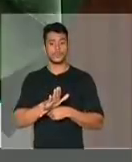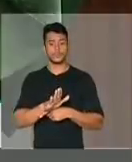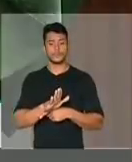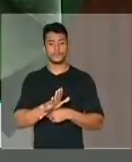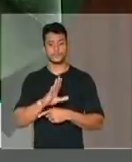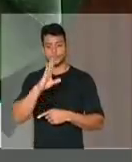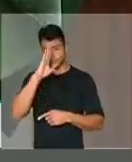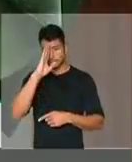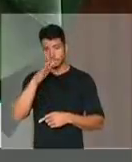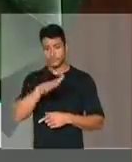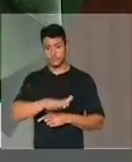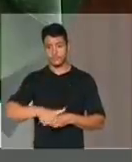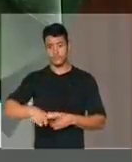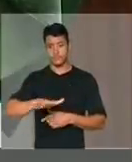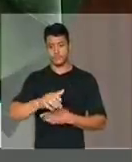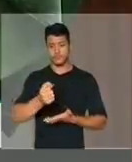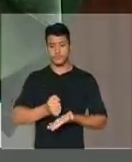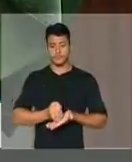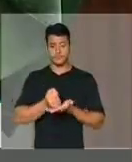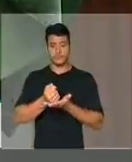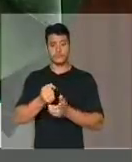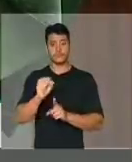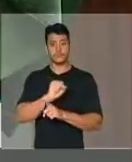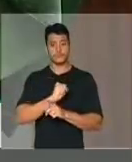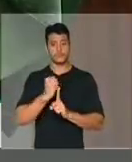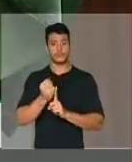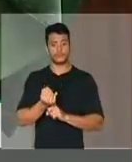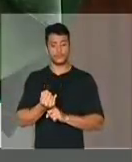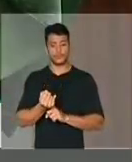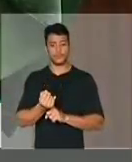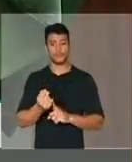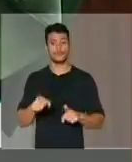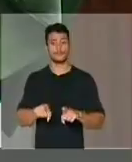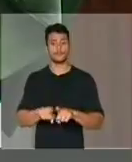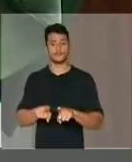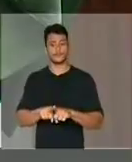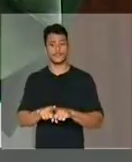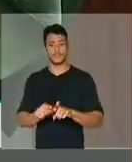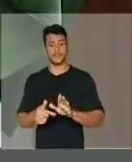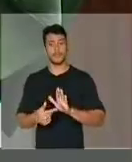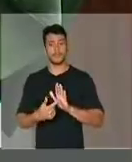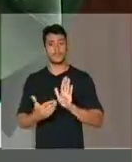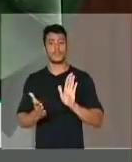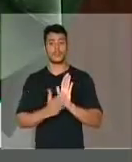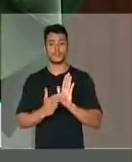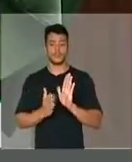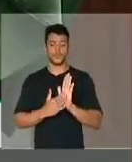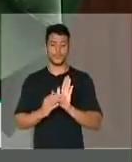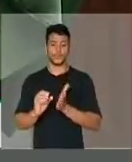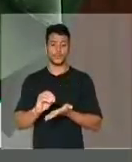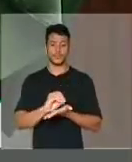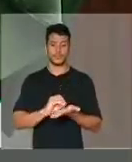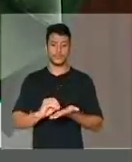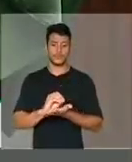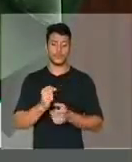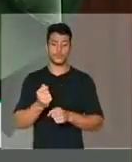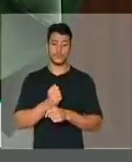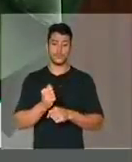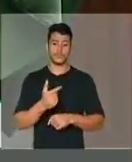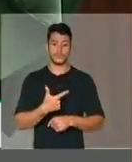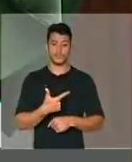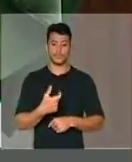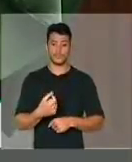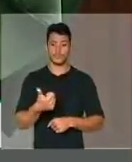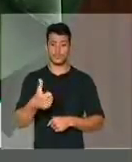nas relacionadas às áreas de assistência social, e também indique, nas propostas orçamentárias de 2019 e dos anos